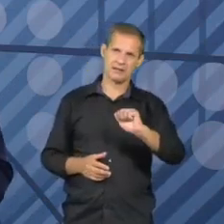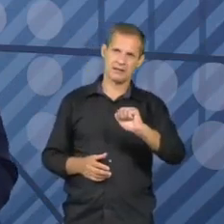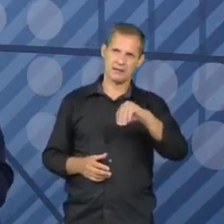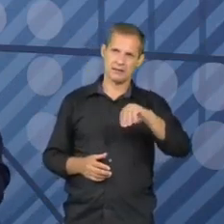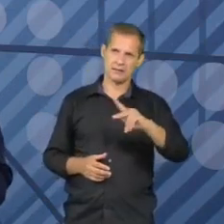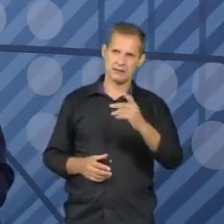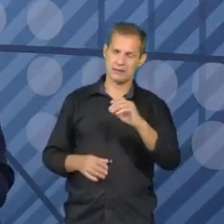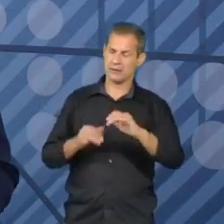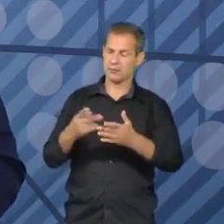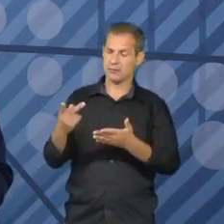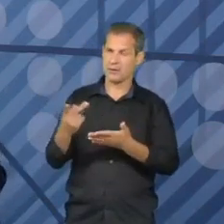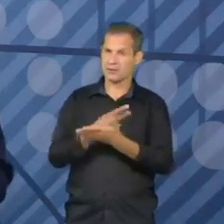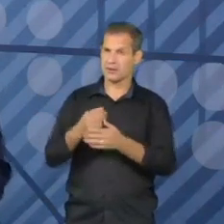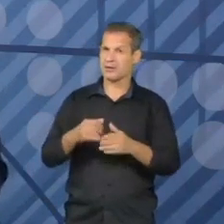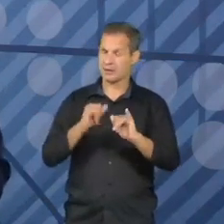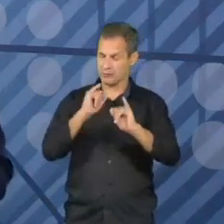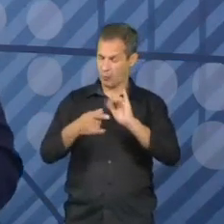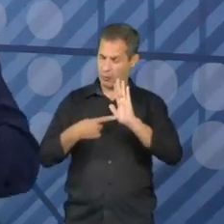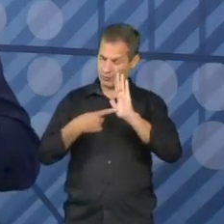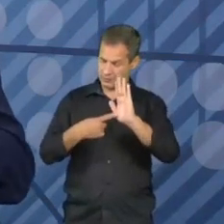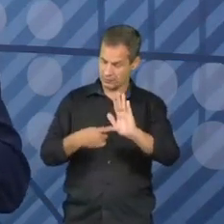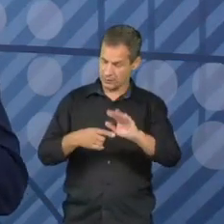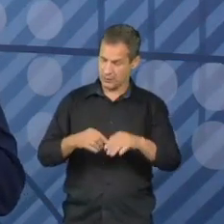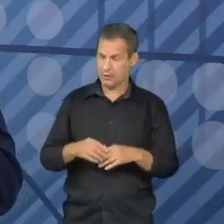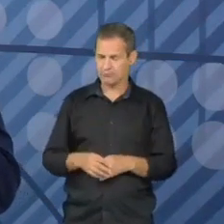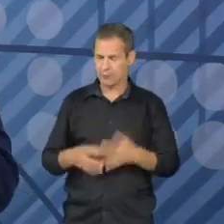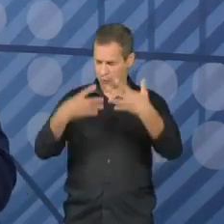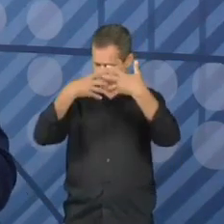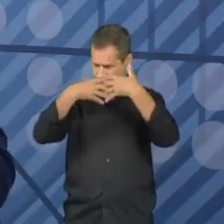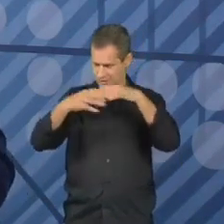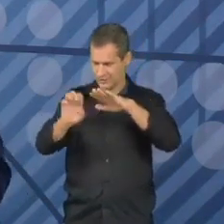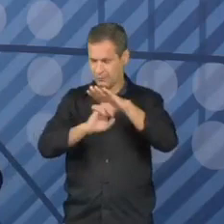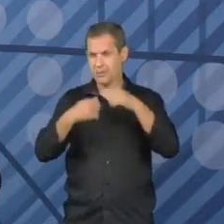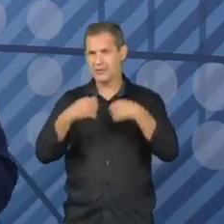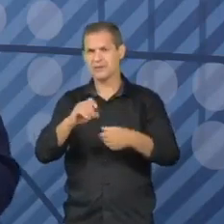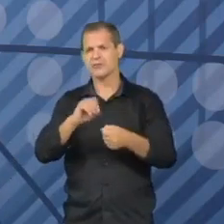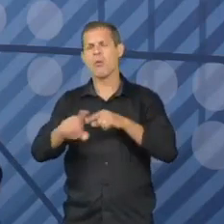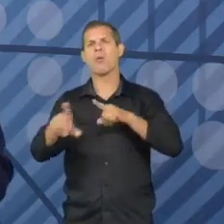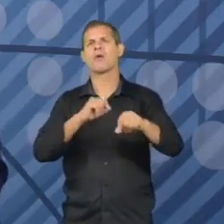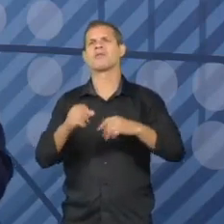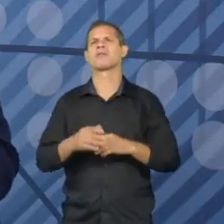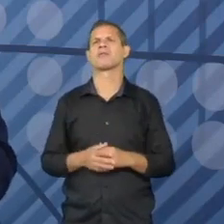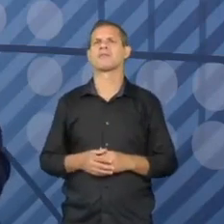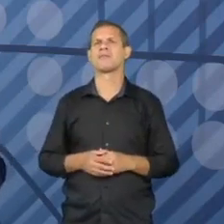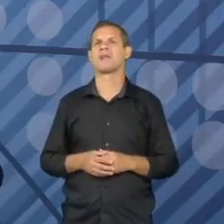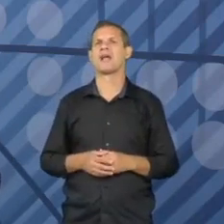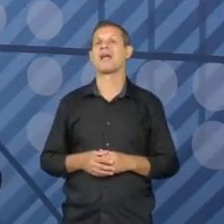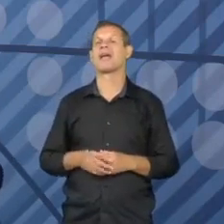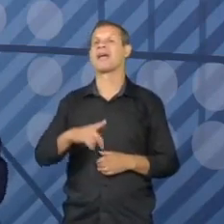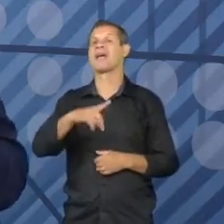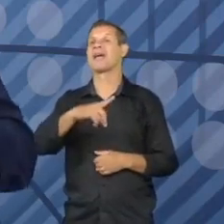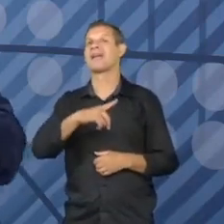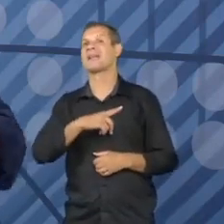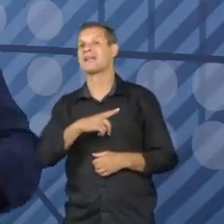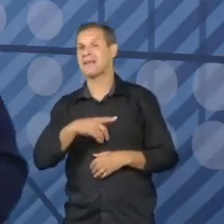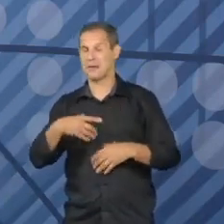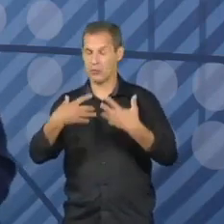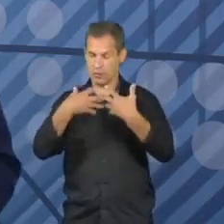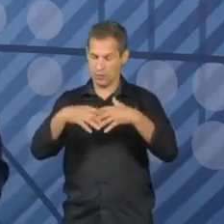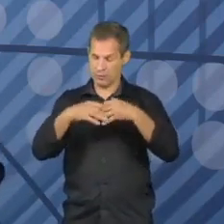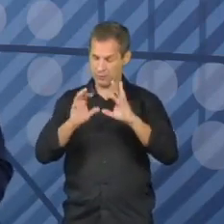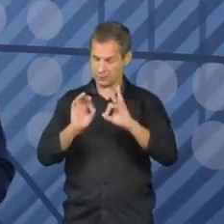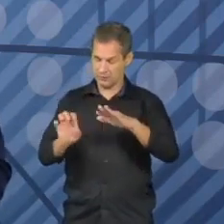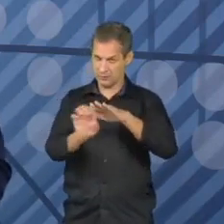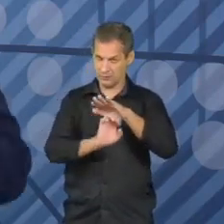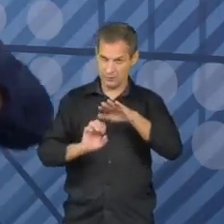essa informação ela pode estar apresentando. Vamos pensar que uma empresa ela precisa tomar uma decisão entre fornecer um equipamento para uma